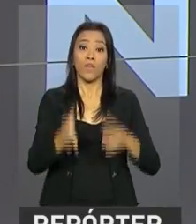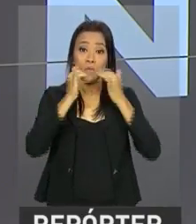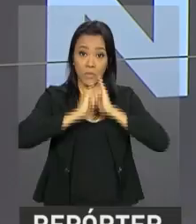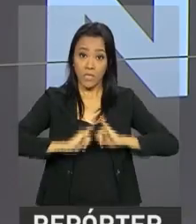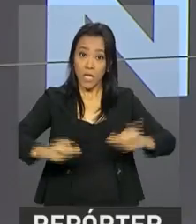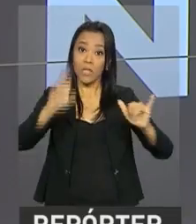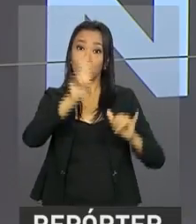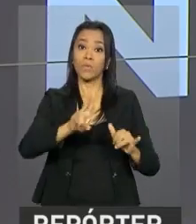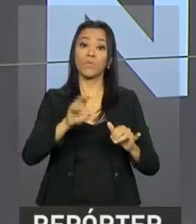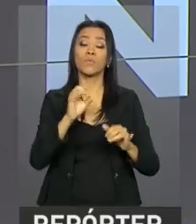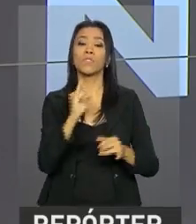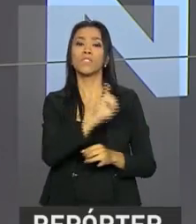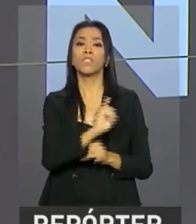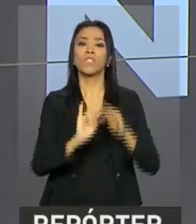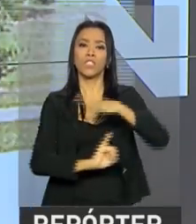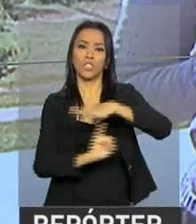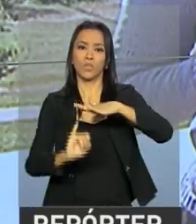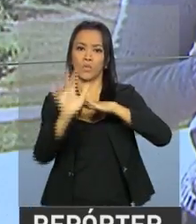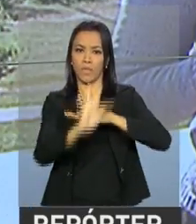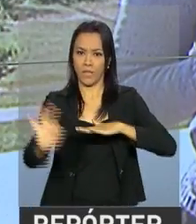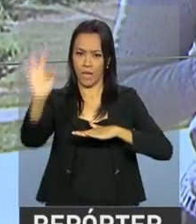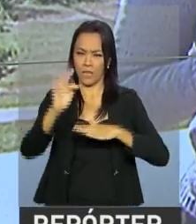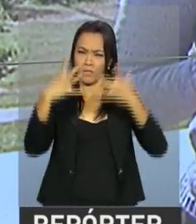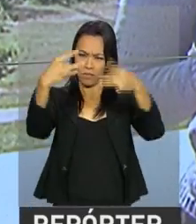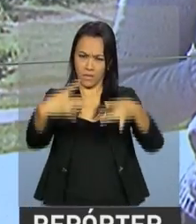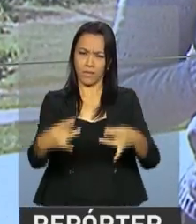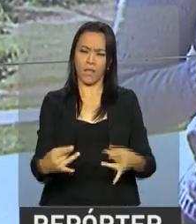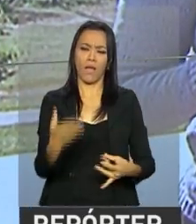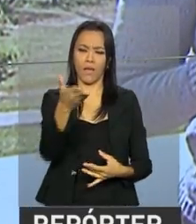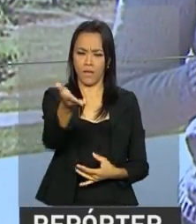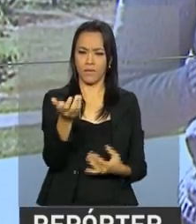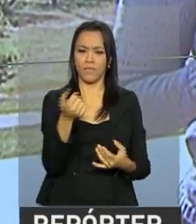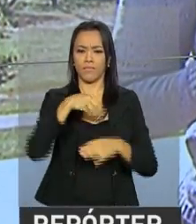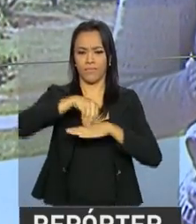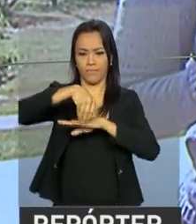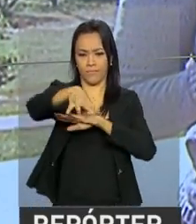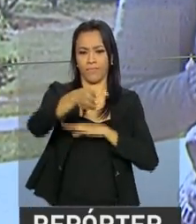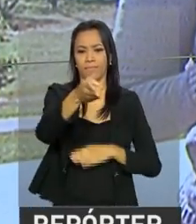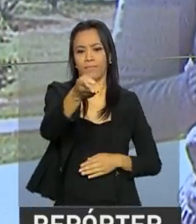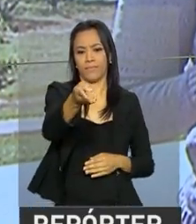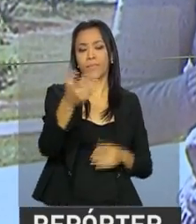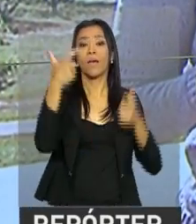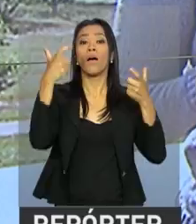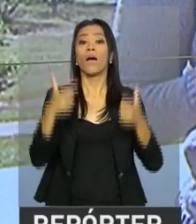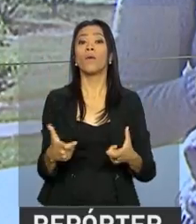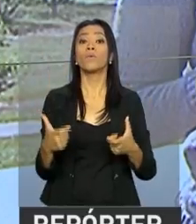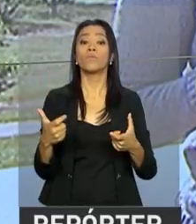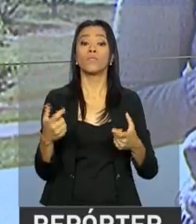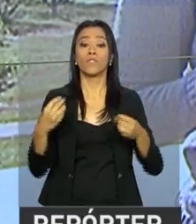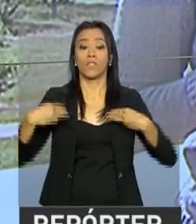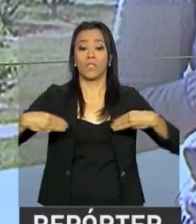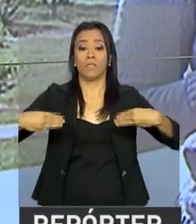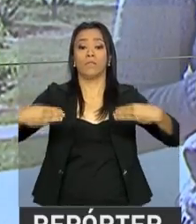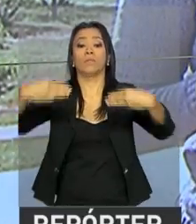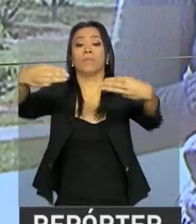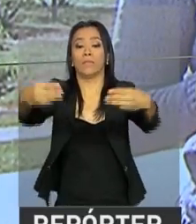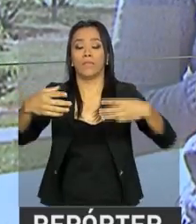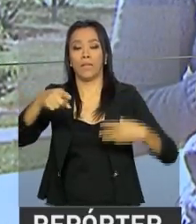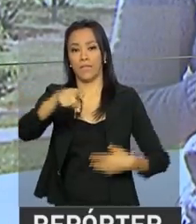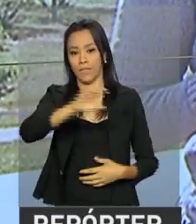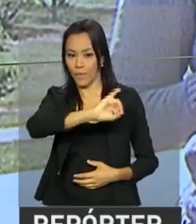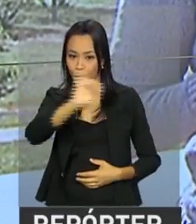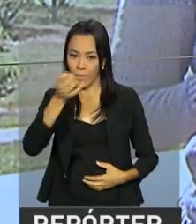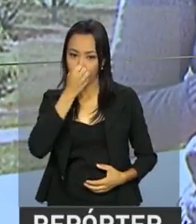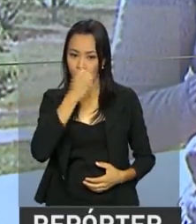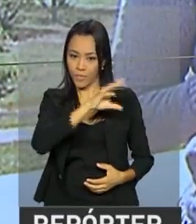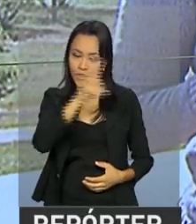Educação. A repórter Mara Knupp traz os detalhes sobre esse assunto para a gente ao vivo, lá da Esplanada dos Ministérios. Oi,